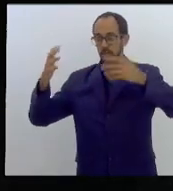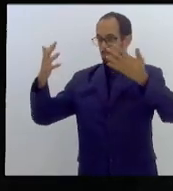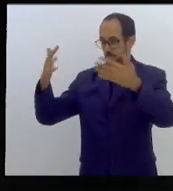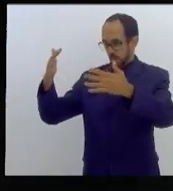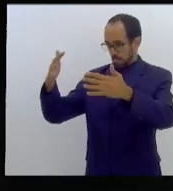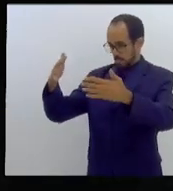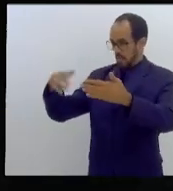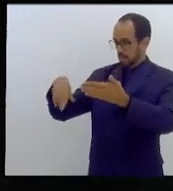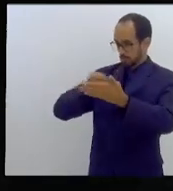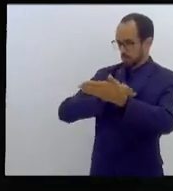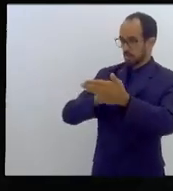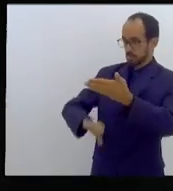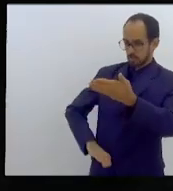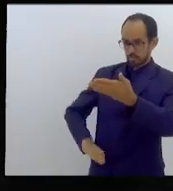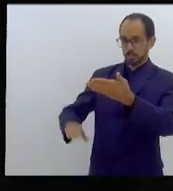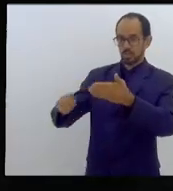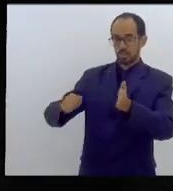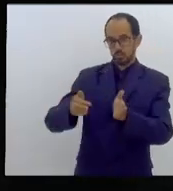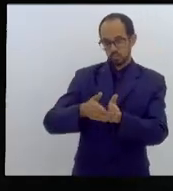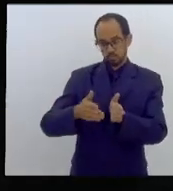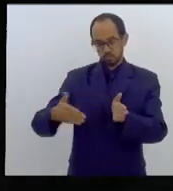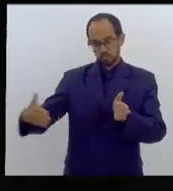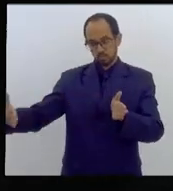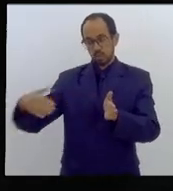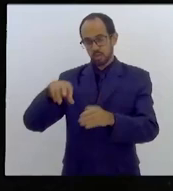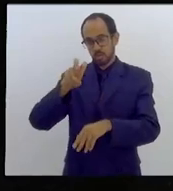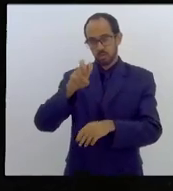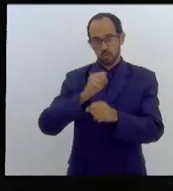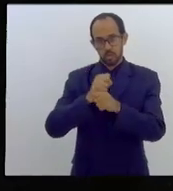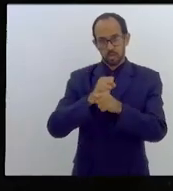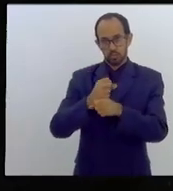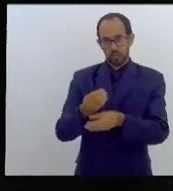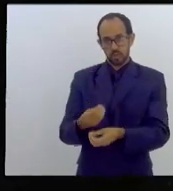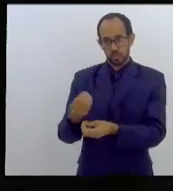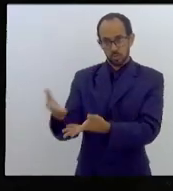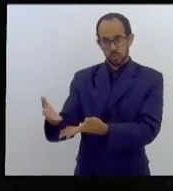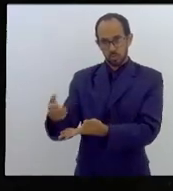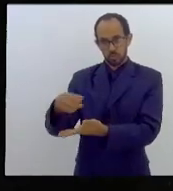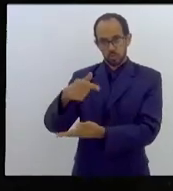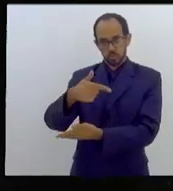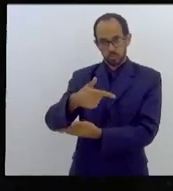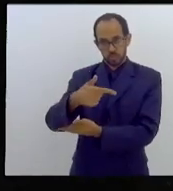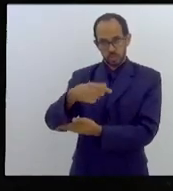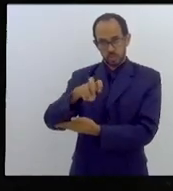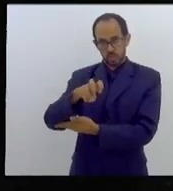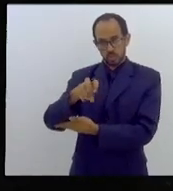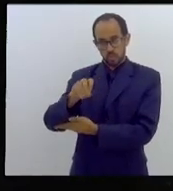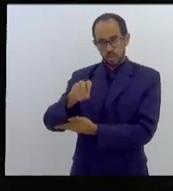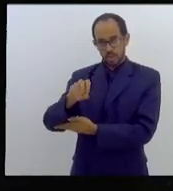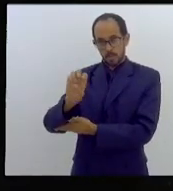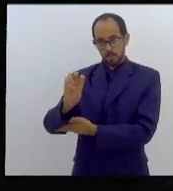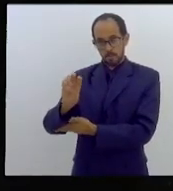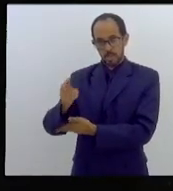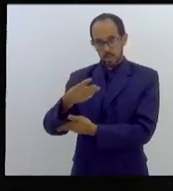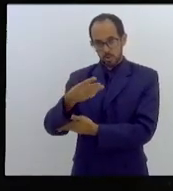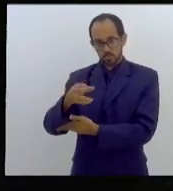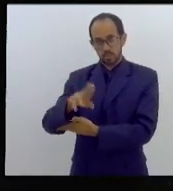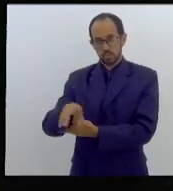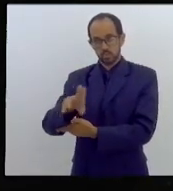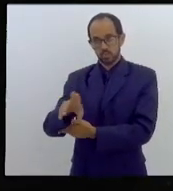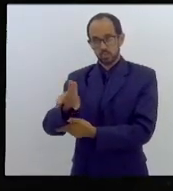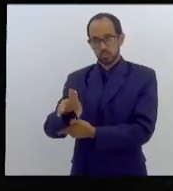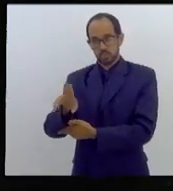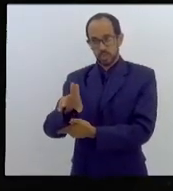Siciliano, que ao longo de 5 anos vai fazer uma doação de 250 milhões para serem